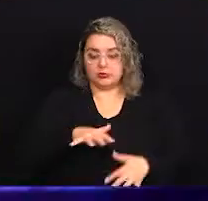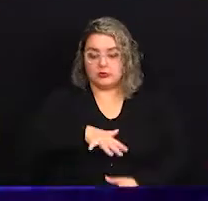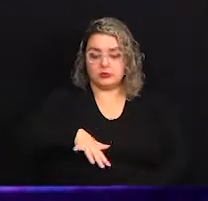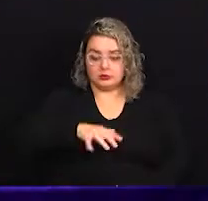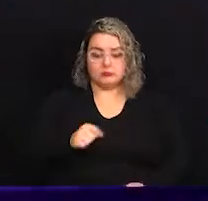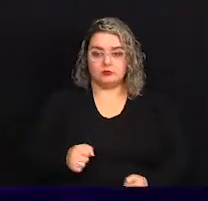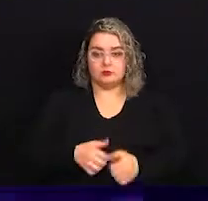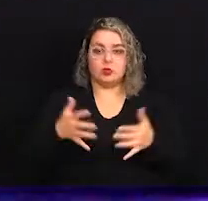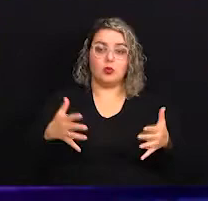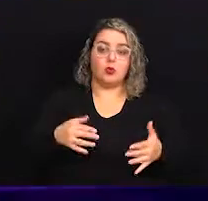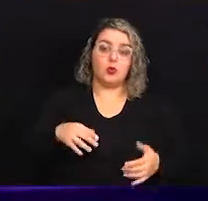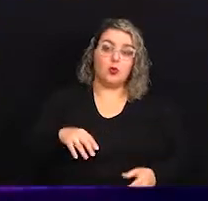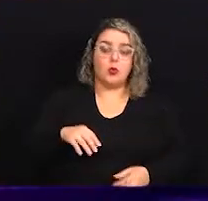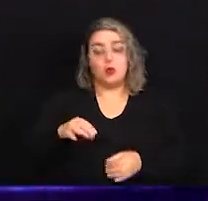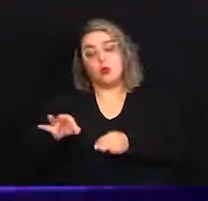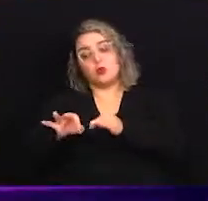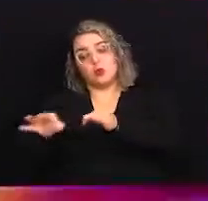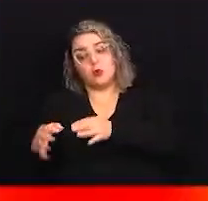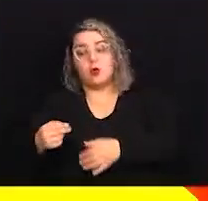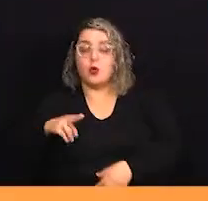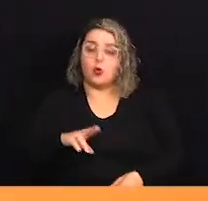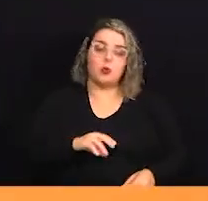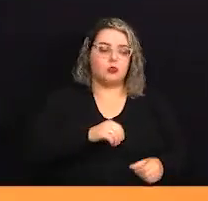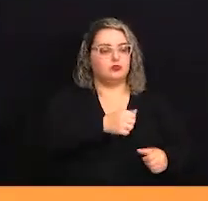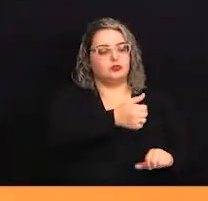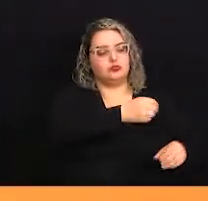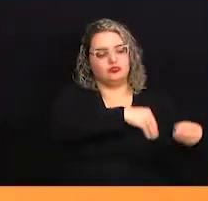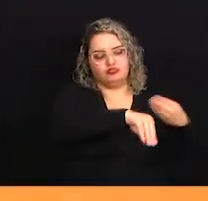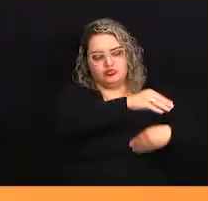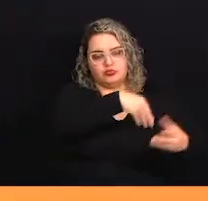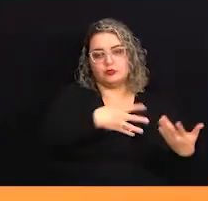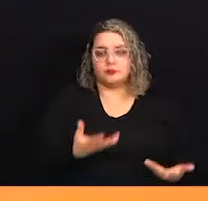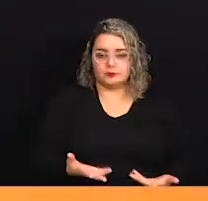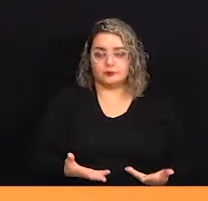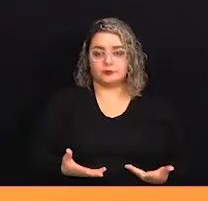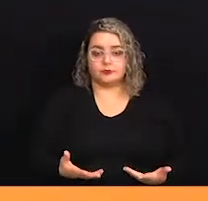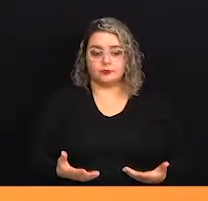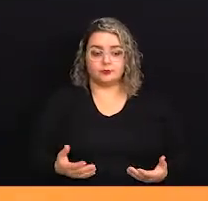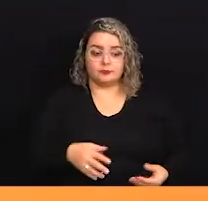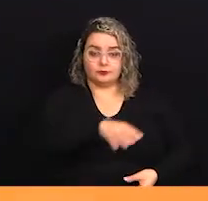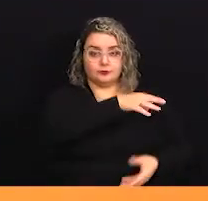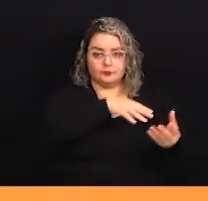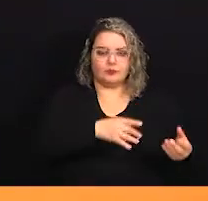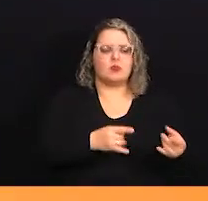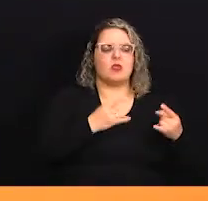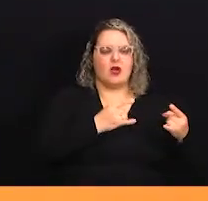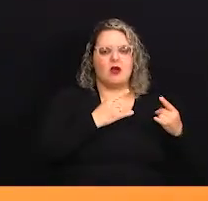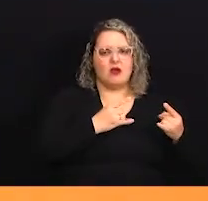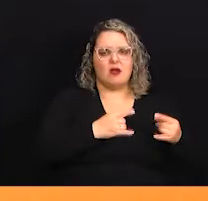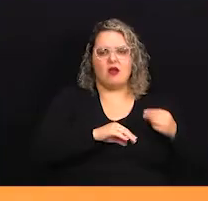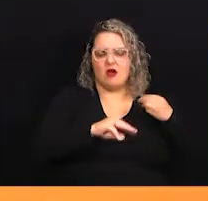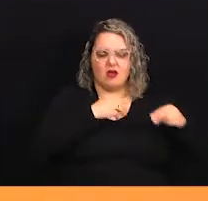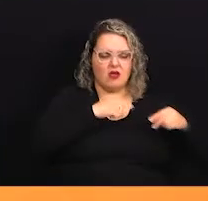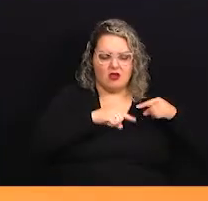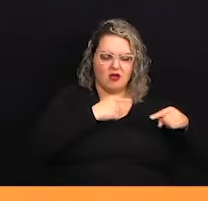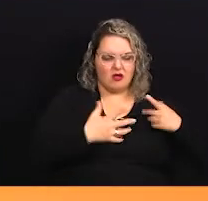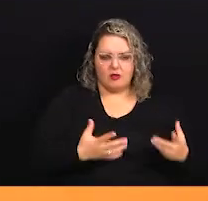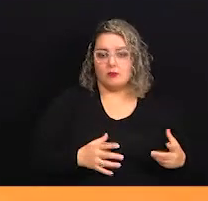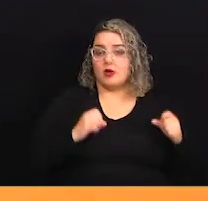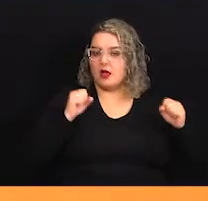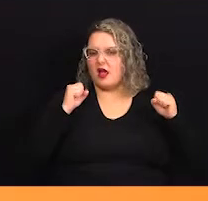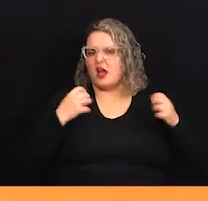essa magia, você precisa ou de caos ou de ordem. Então, para você gerar a energia do caos para a energia caótica, você precisa de rock and roll, você precisa de